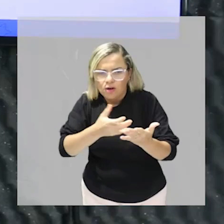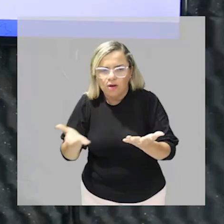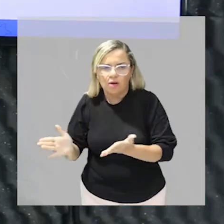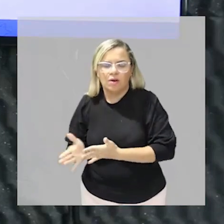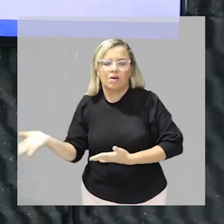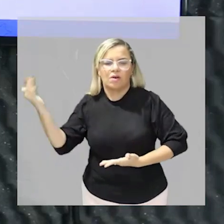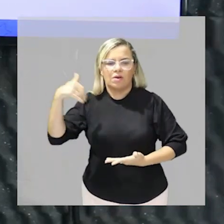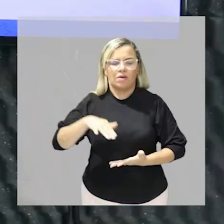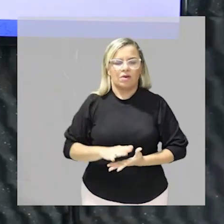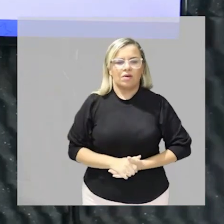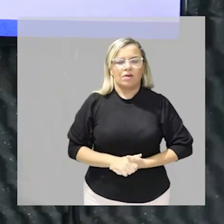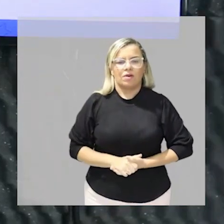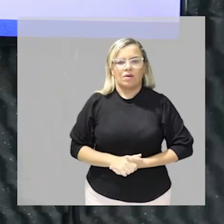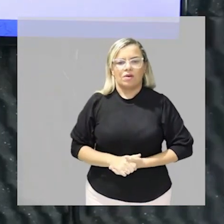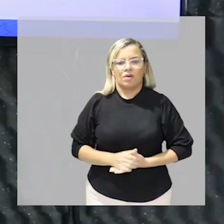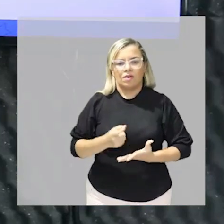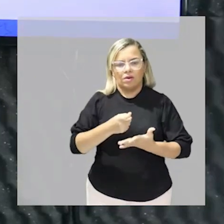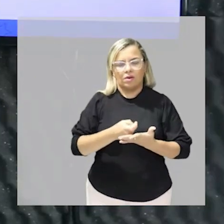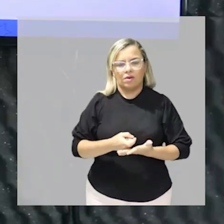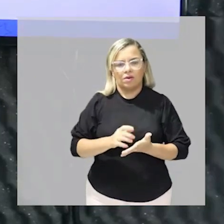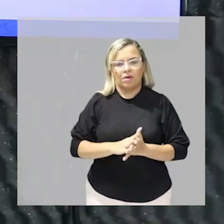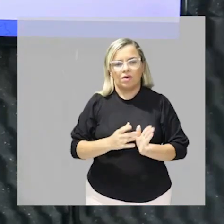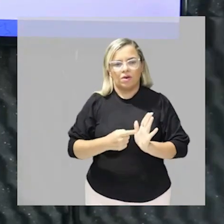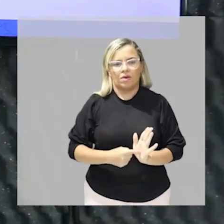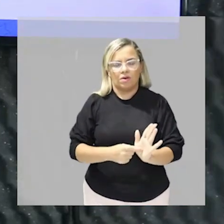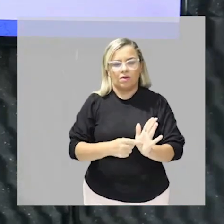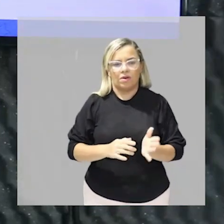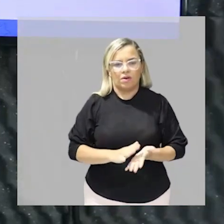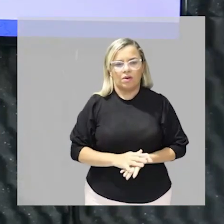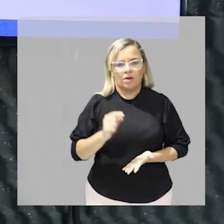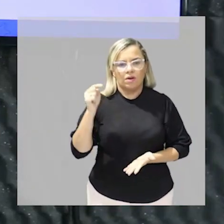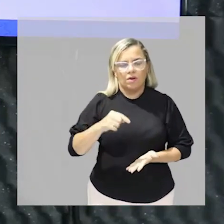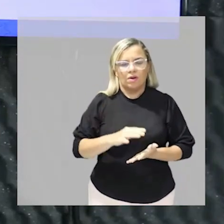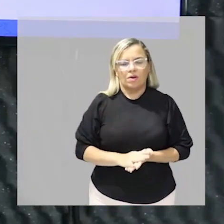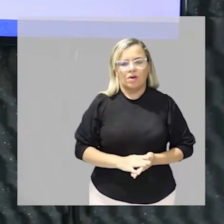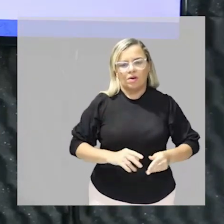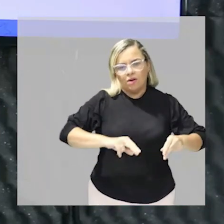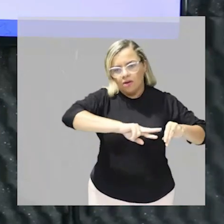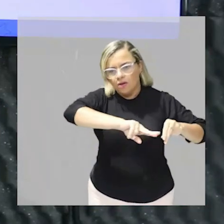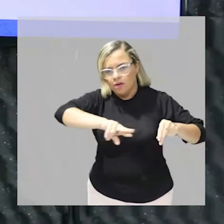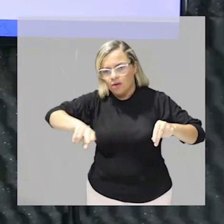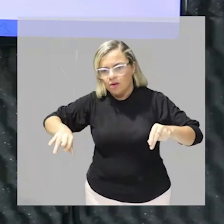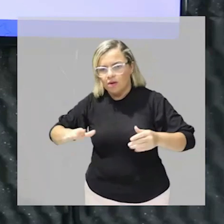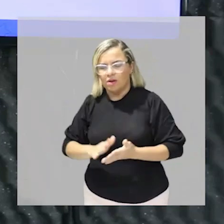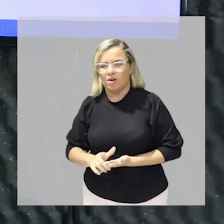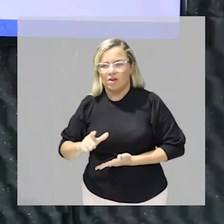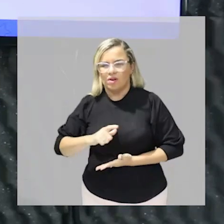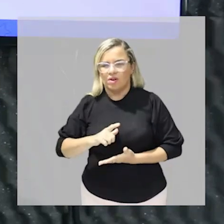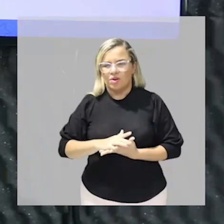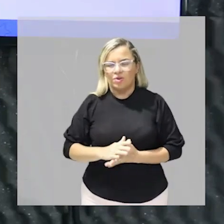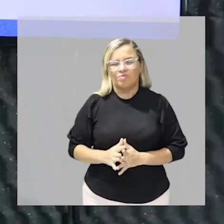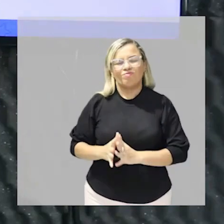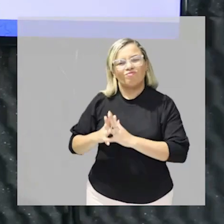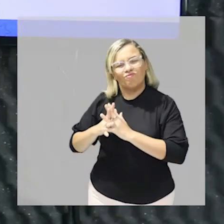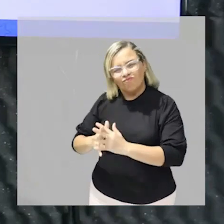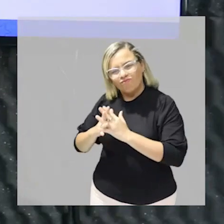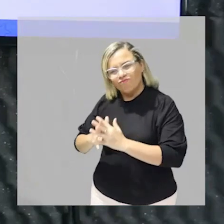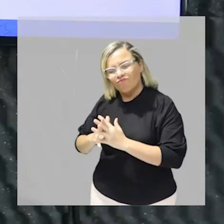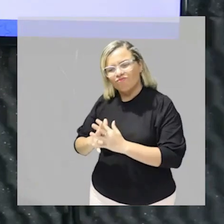Agora, vamos lá. Olha o que o texto te diz. As atividades mineradoras tem criado conflitos